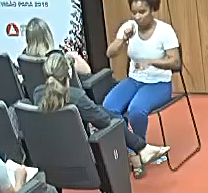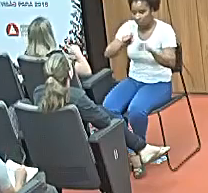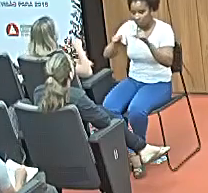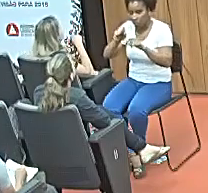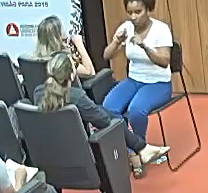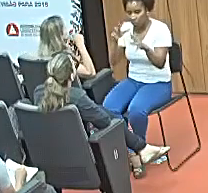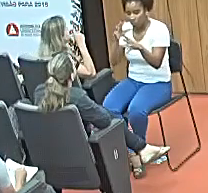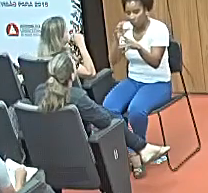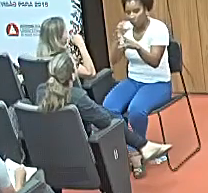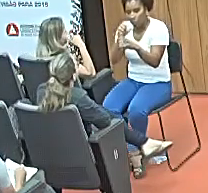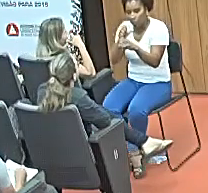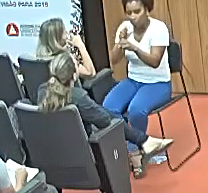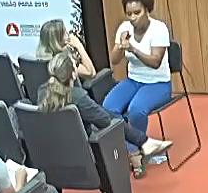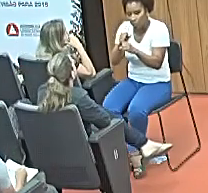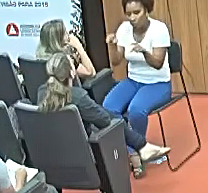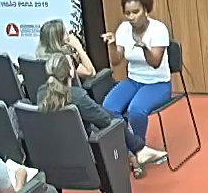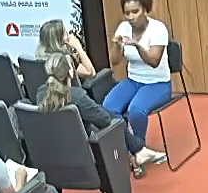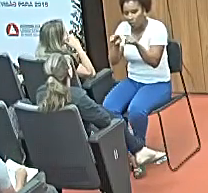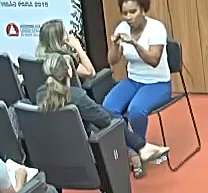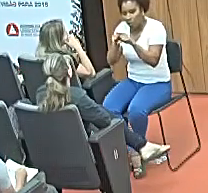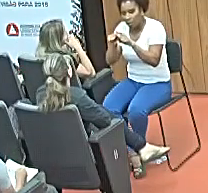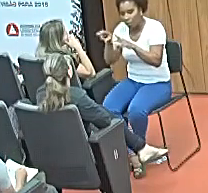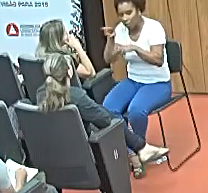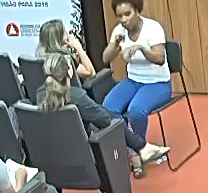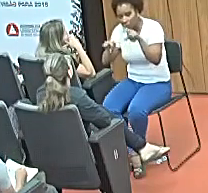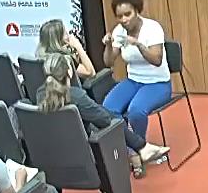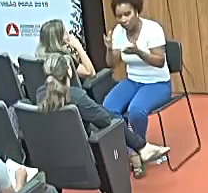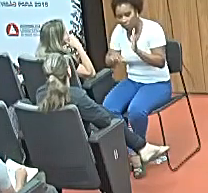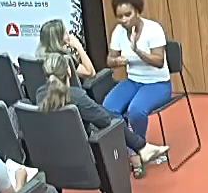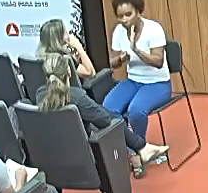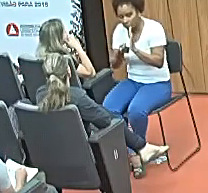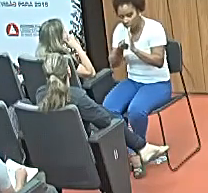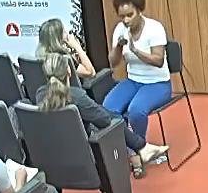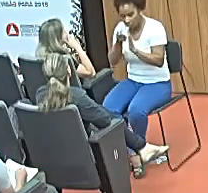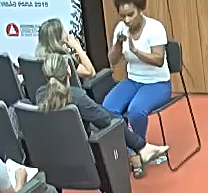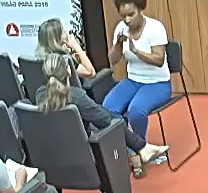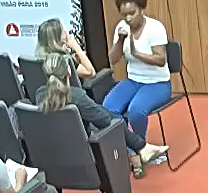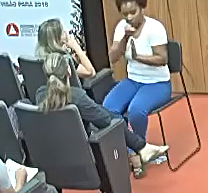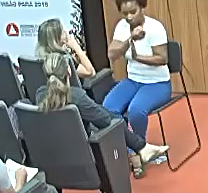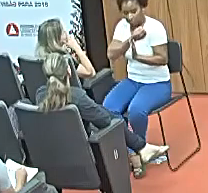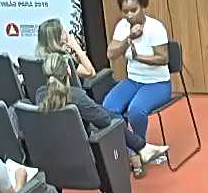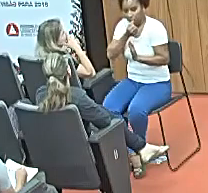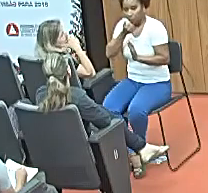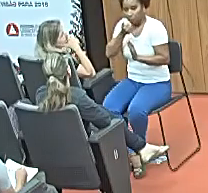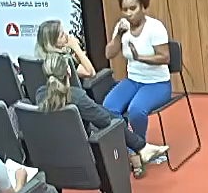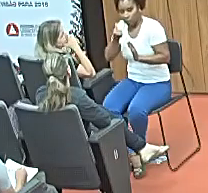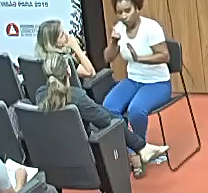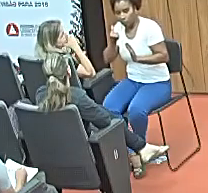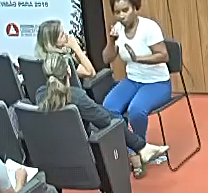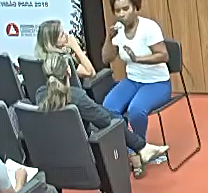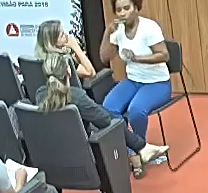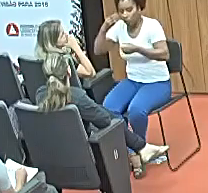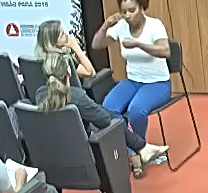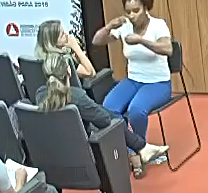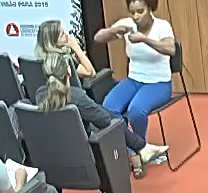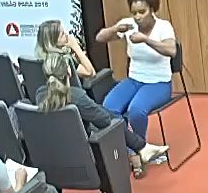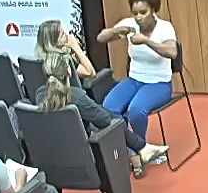26 desenvolvimento da infraestrutura estadual municipal e regional